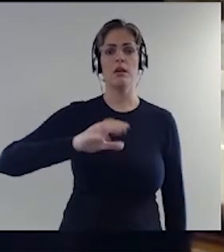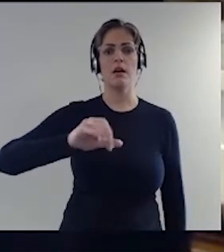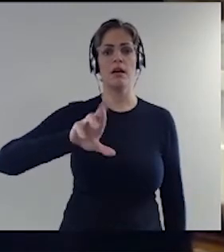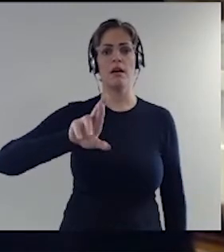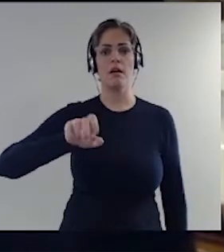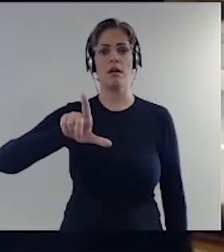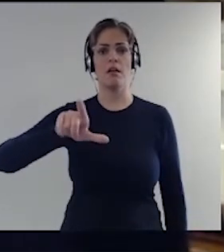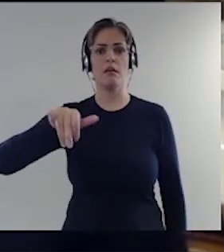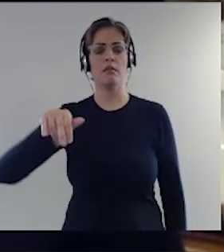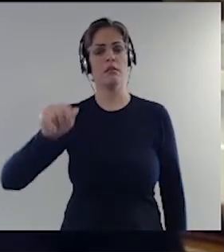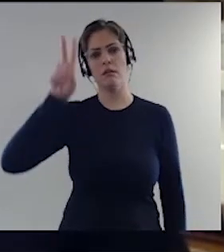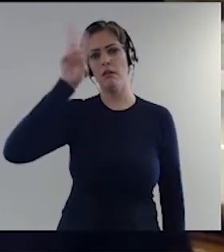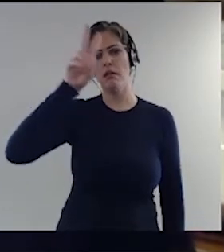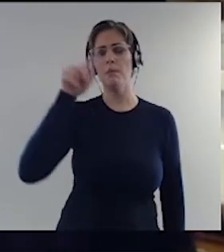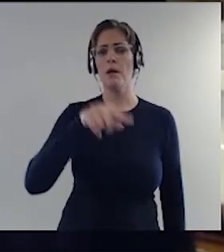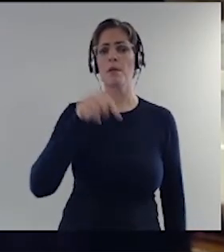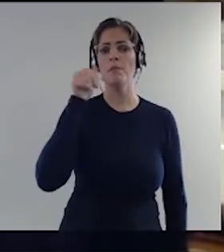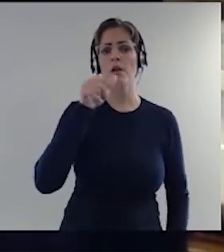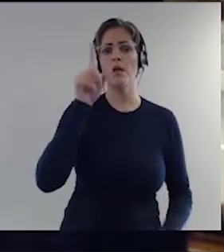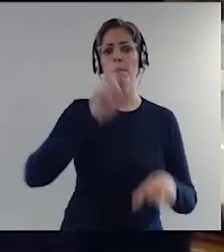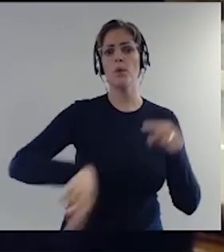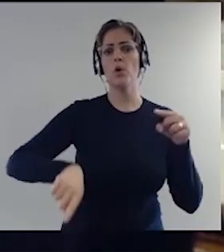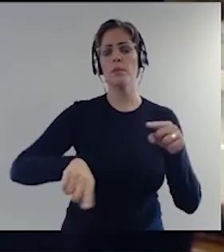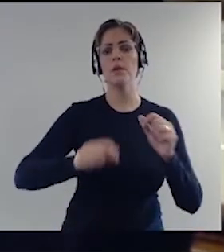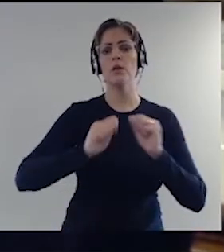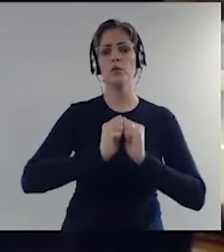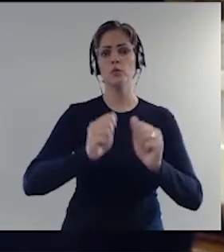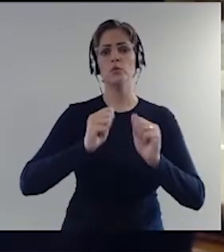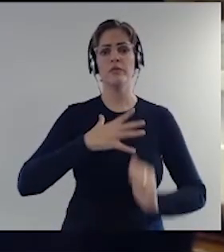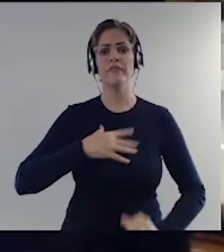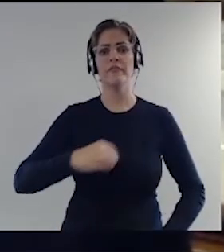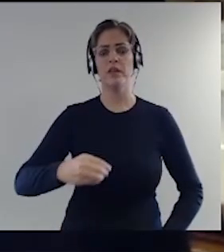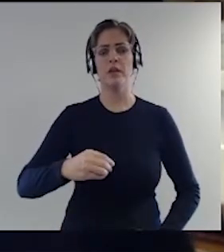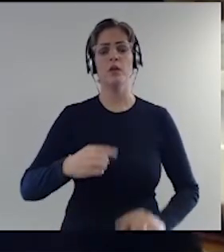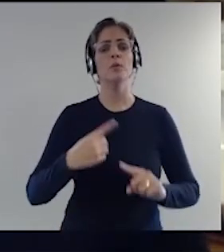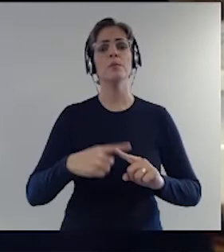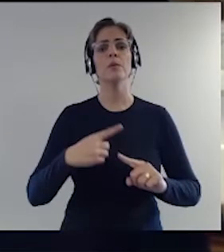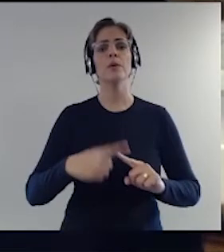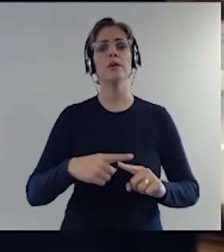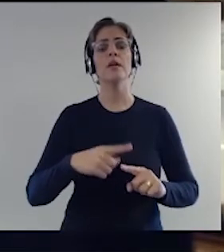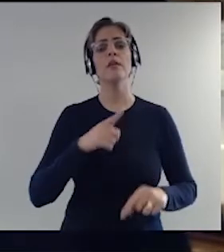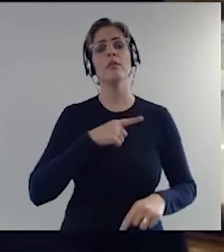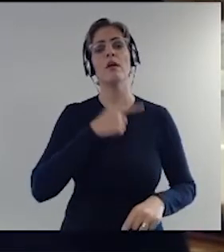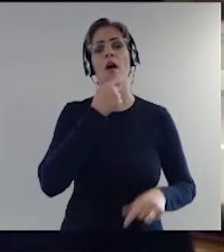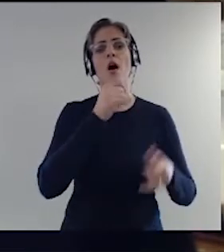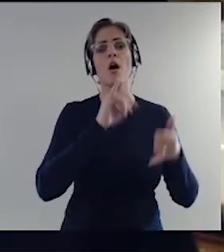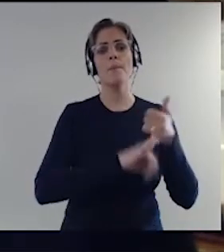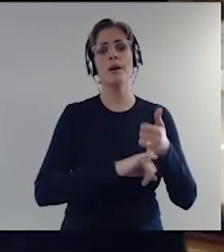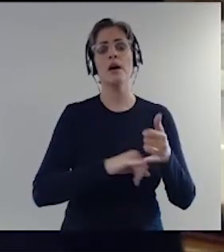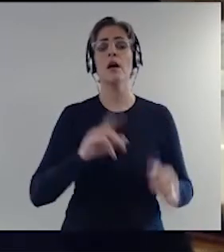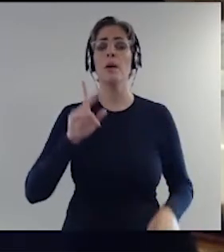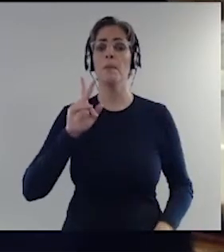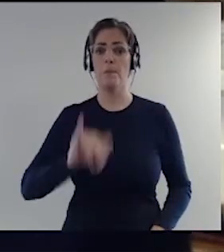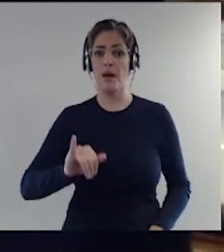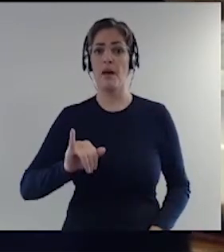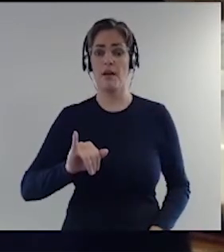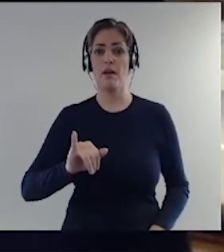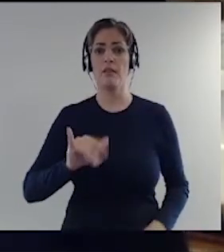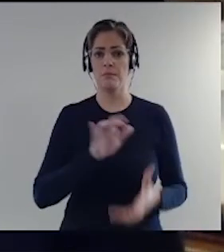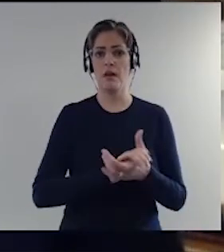recordar que ela foi proibida de conviver com seu filho porque teve um amante e o marido, pai da